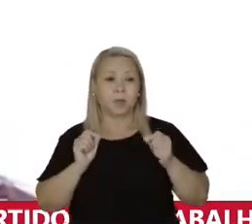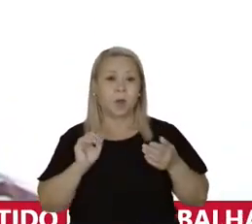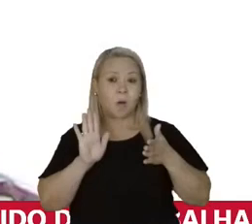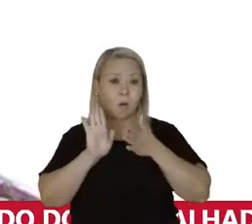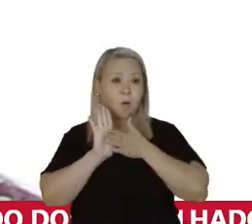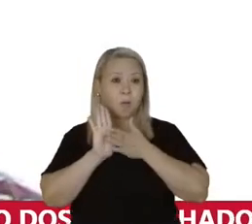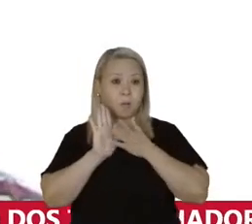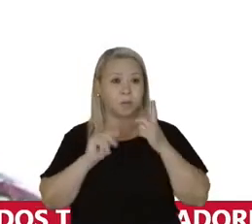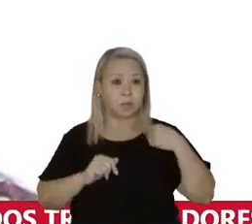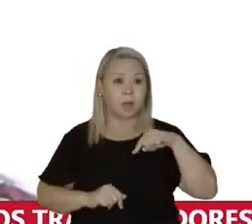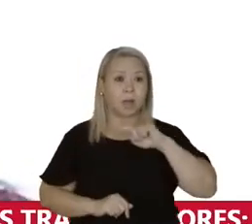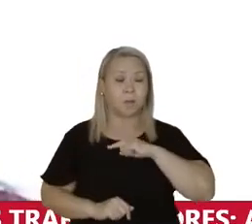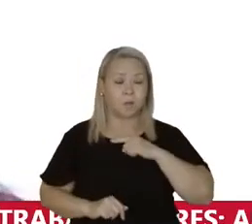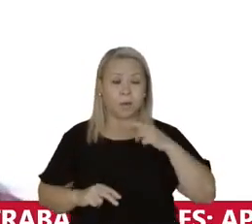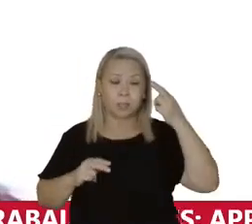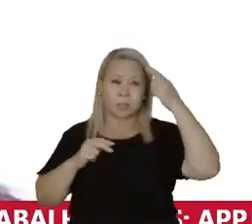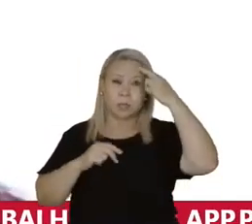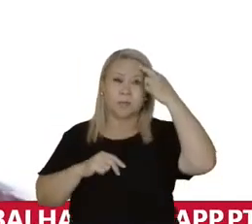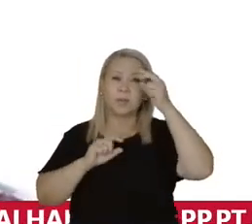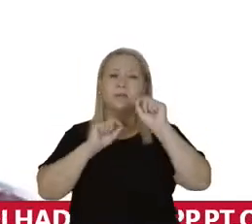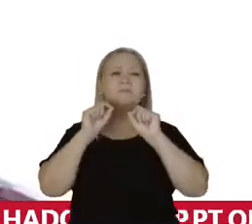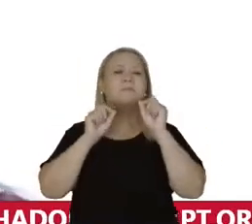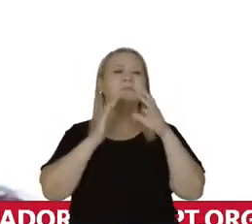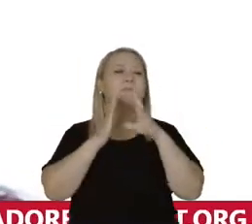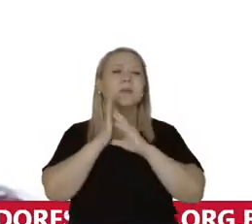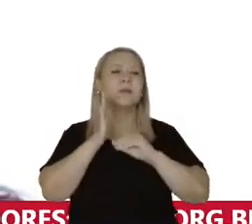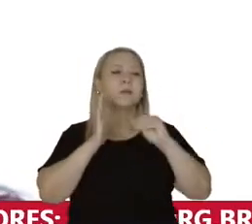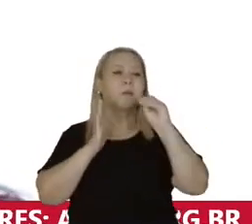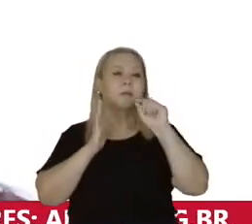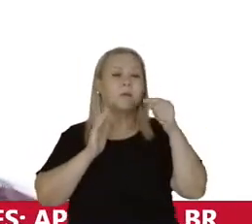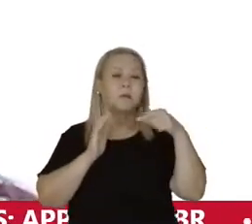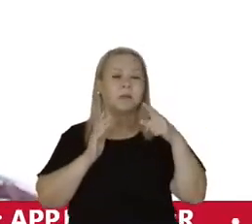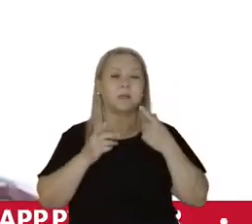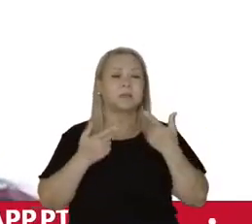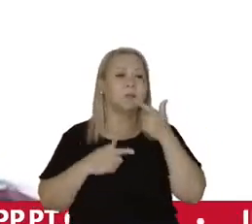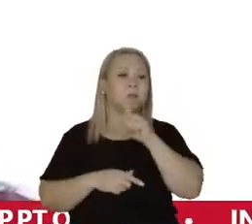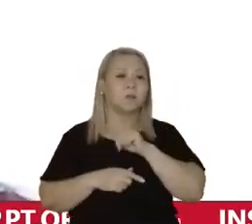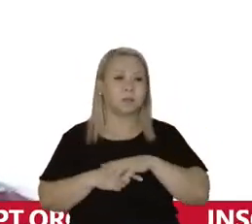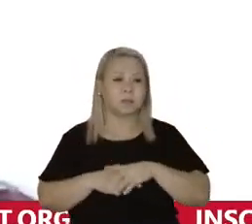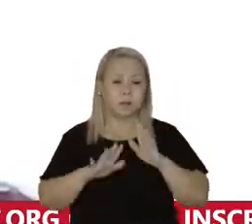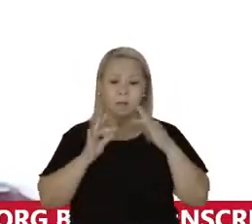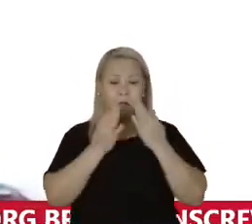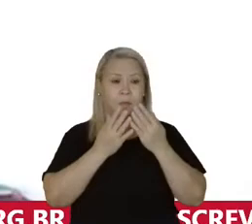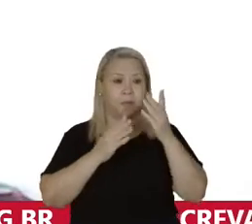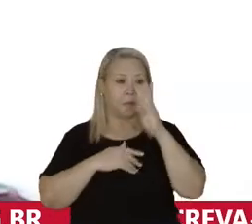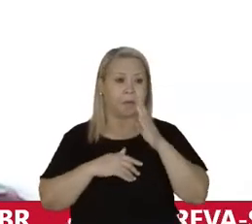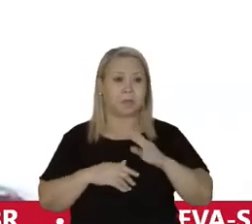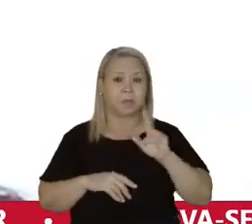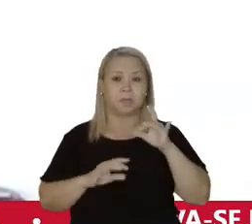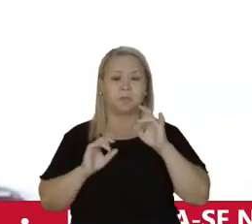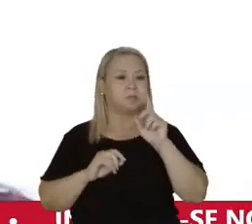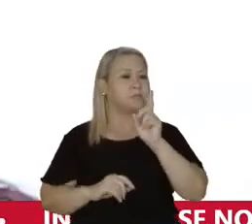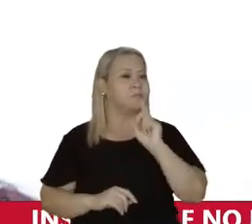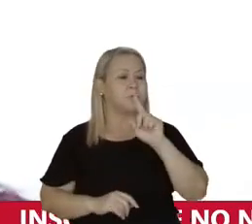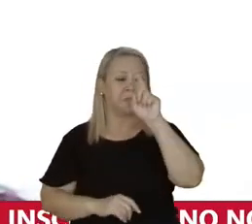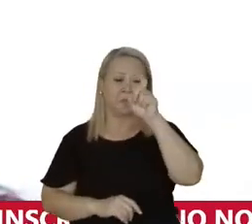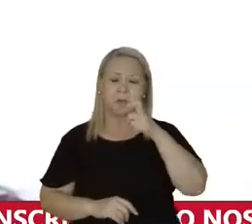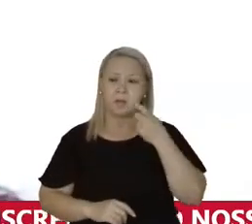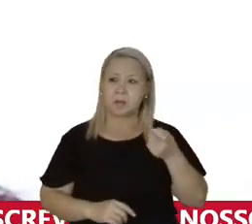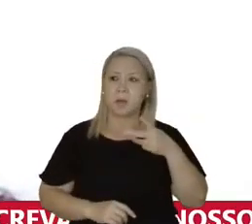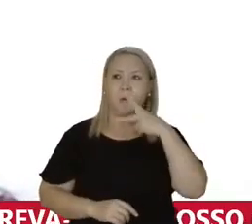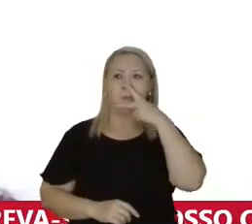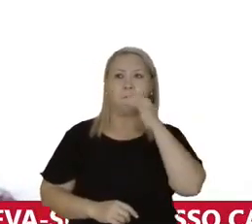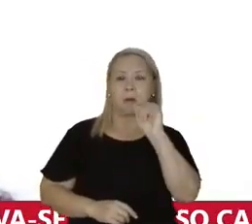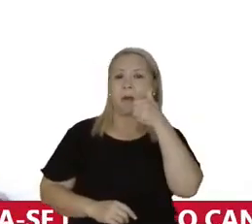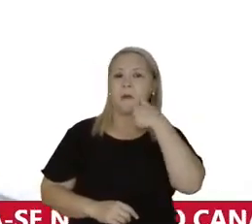abordagem para a gente refletir sobre o que seria esse padrão a ser atingido, né? As famílias brasileiras, elas não são uma família de pai, mãe, filho e